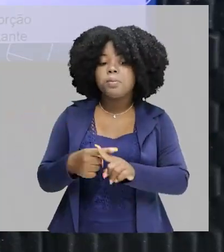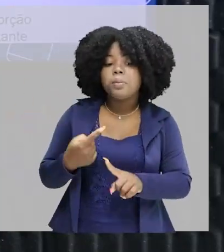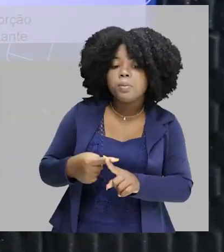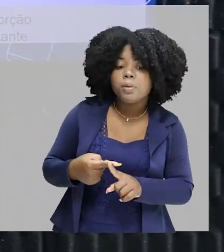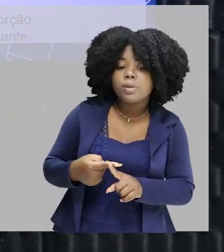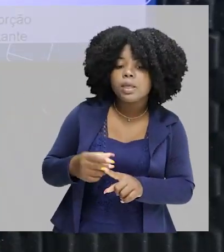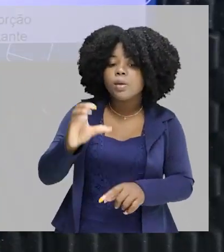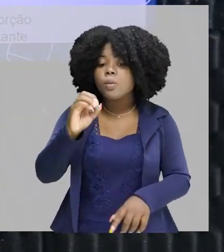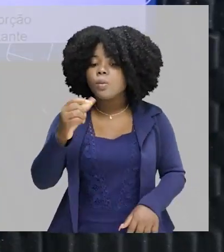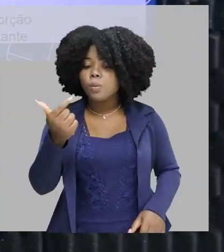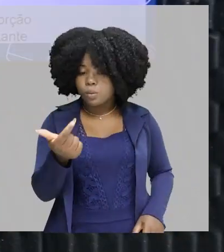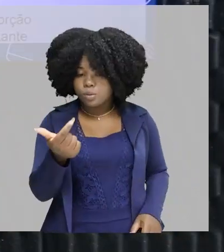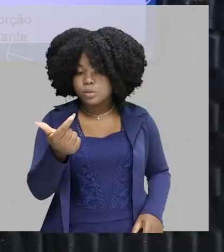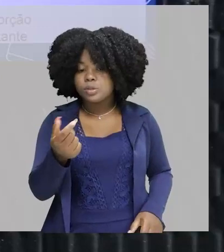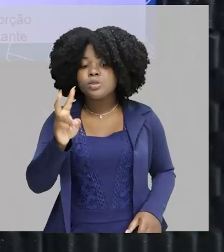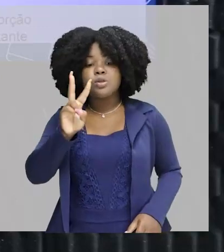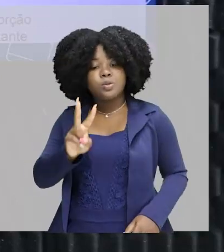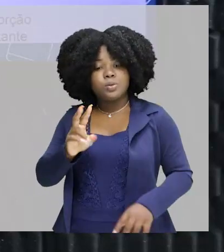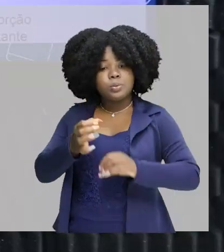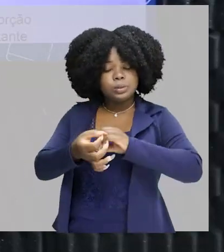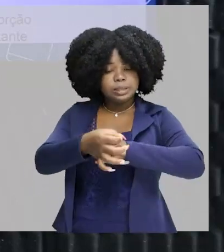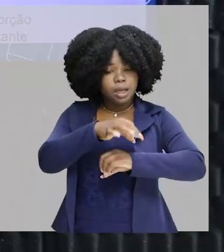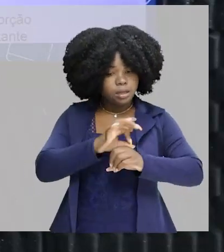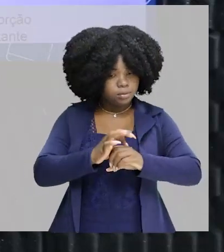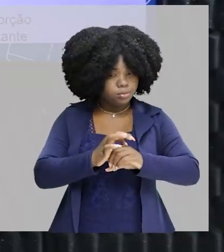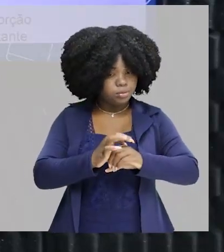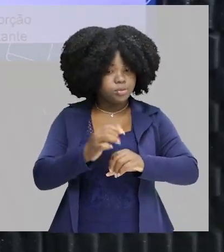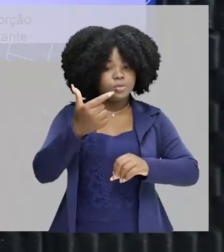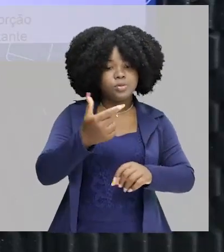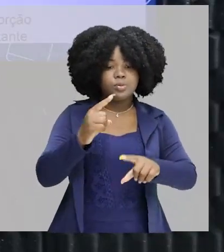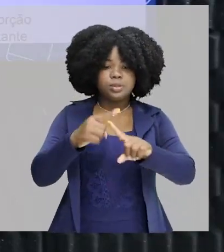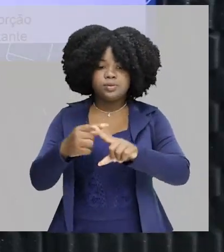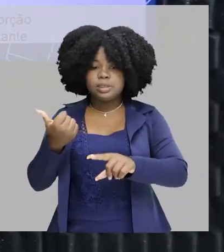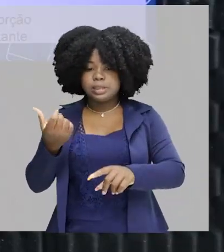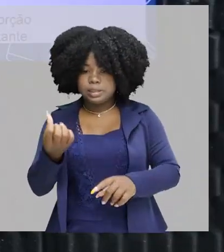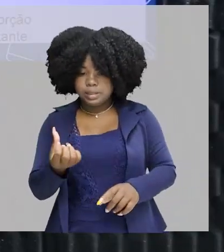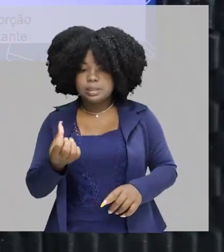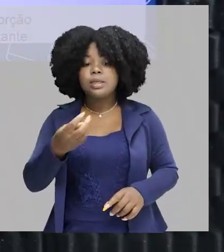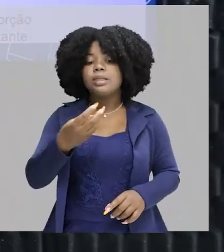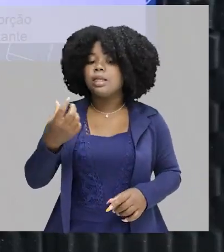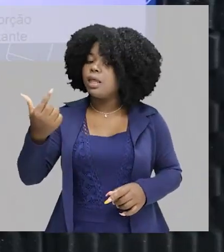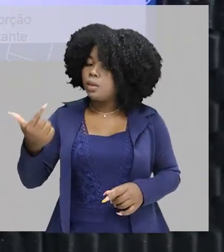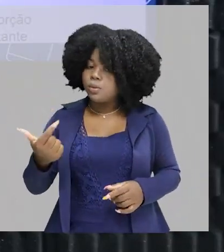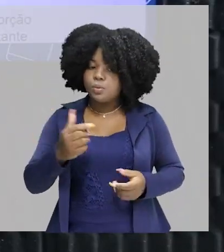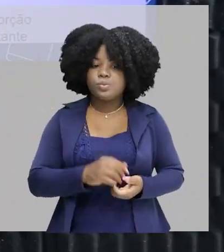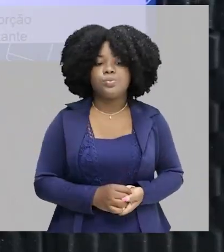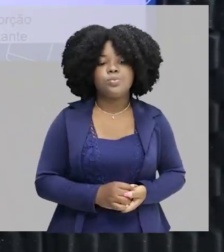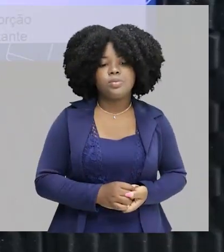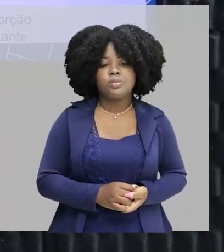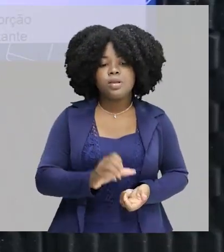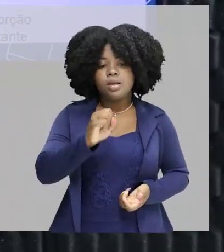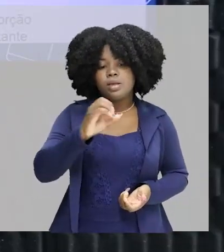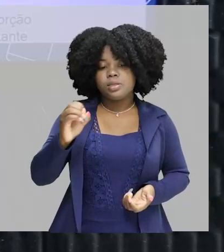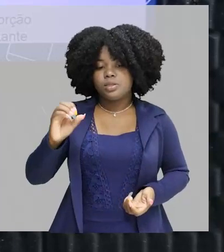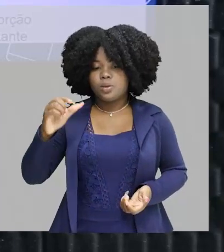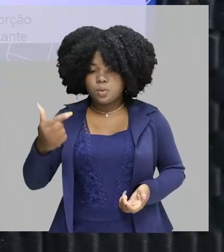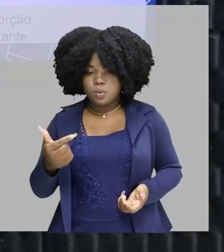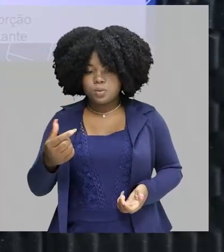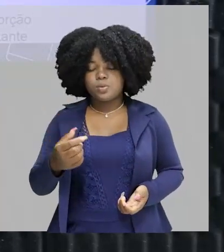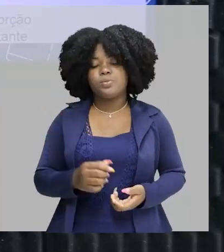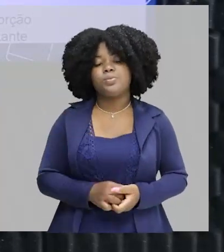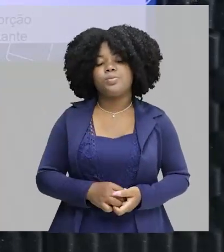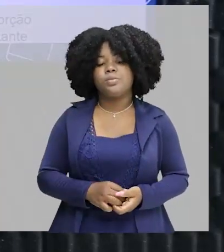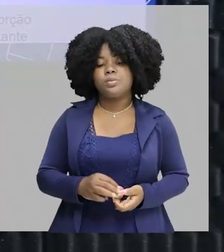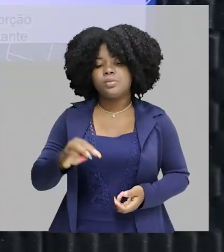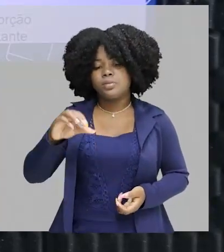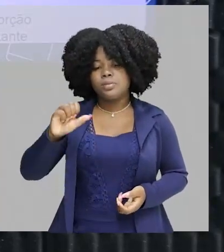o O2. São 2 átomos de oxigênio, 2 vezes 16, 32. Para o SO2, a